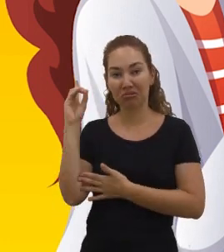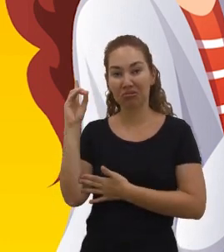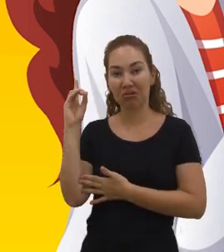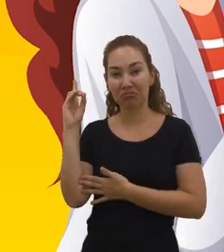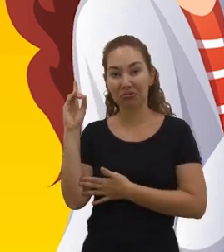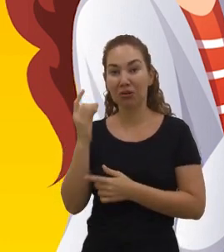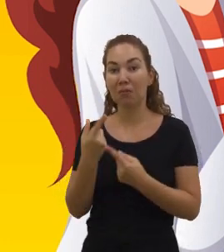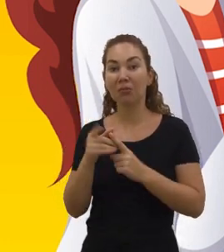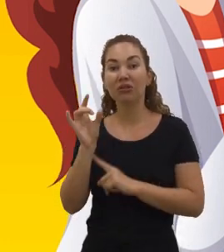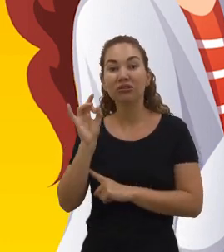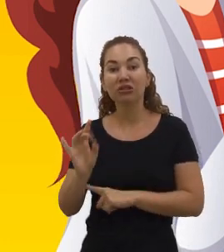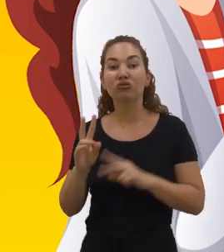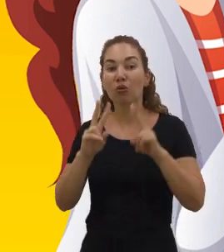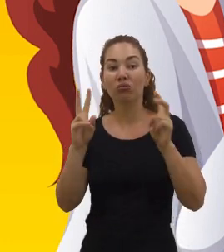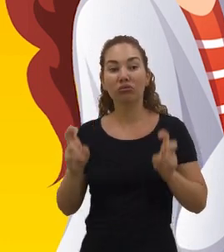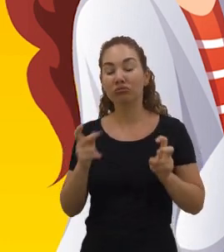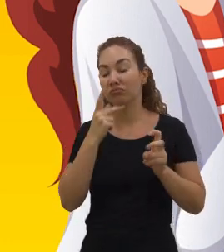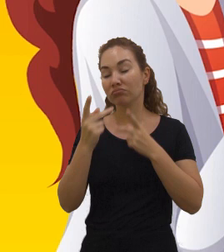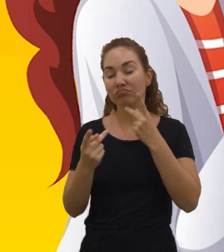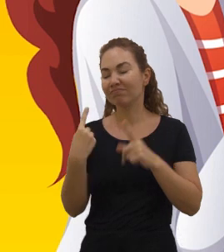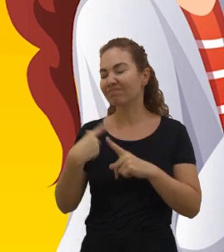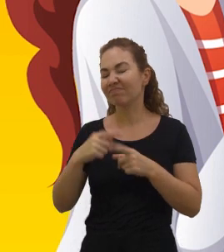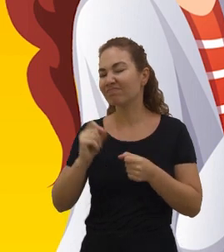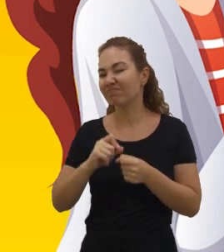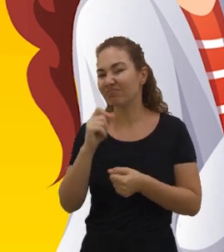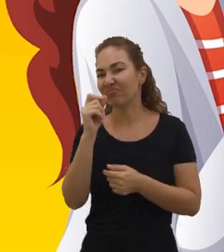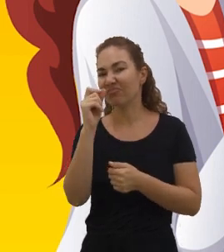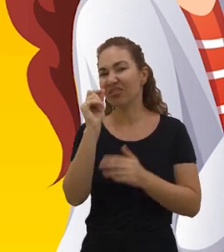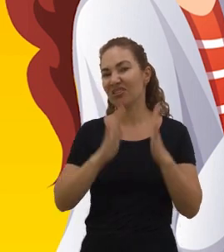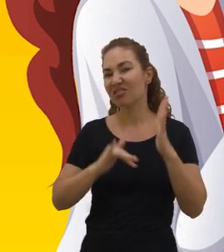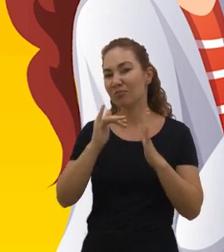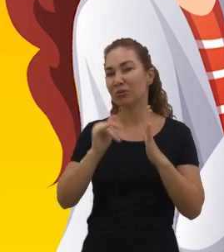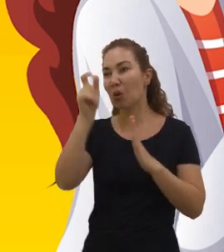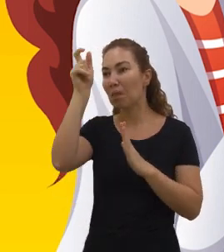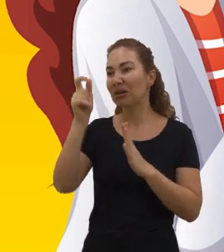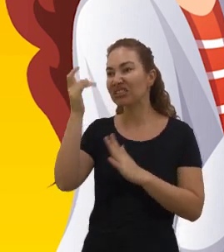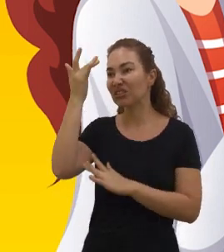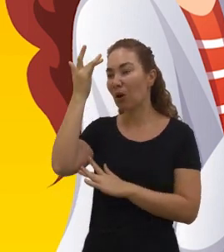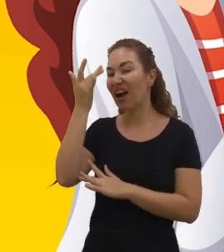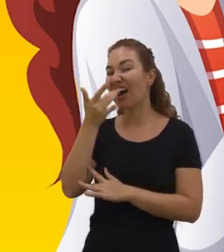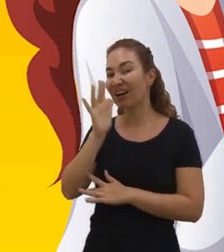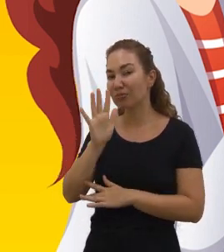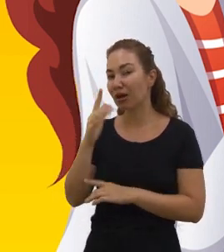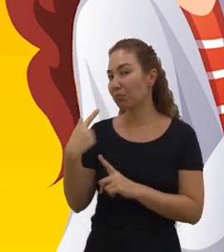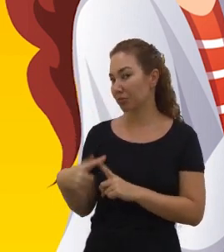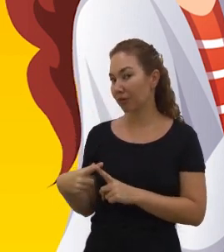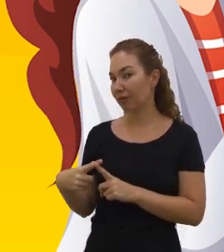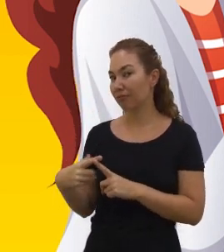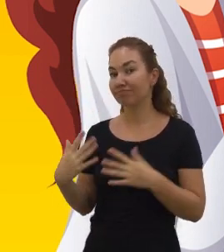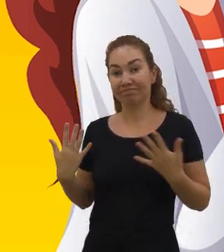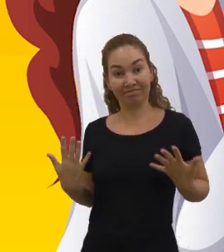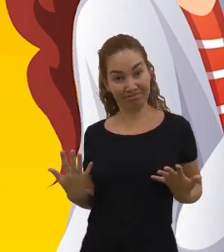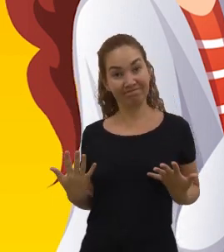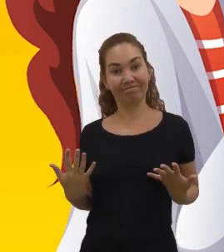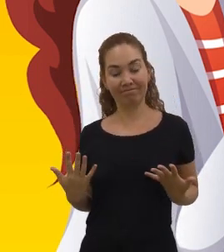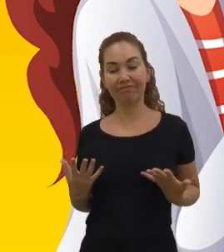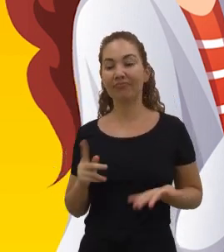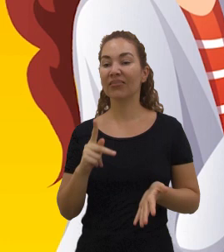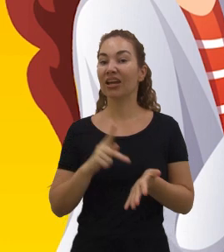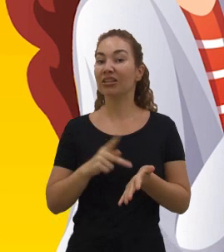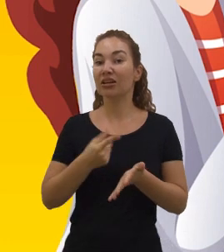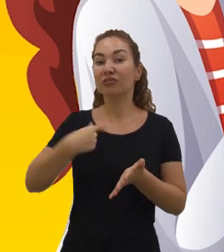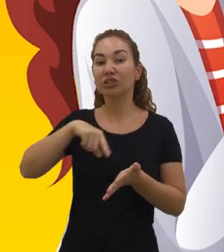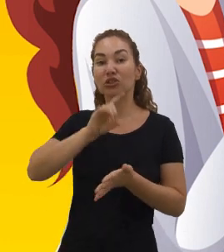é só um ponto para trazer, assim, por que fizeram a pintura com um cara branco? E será que, na verdade, a gente está